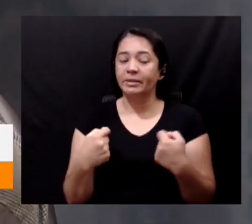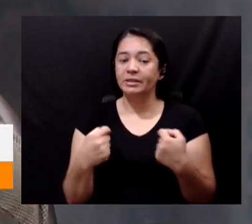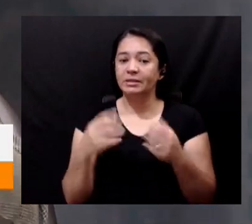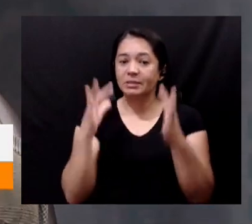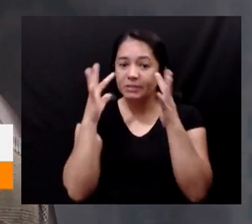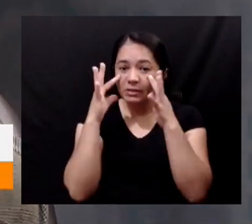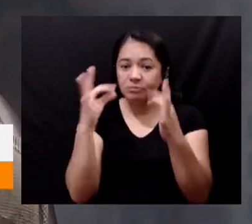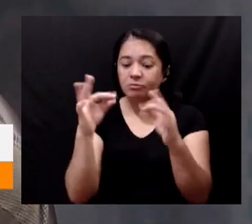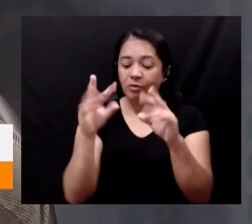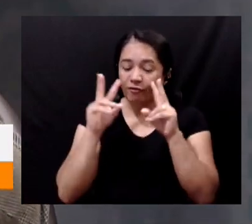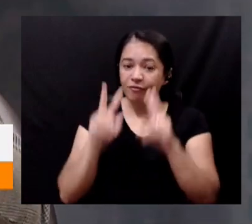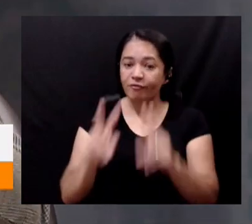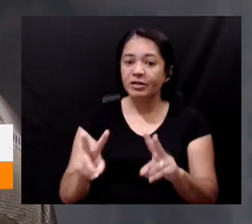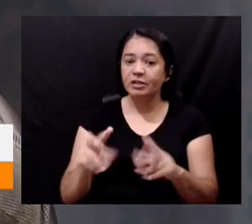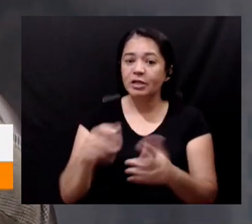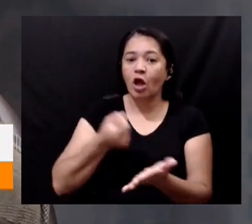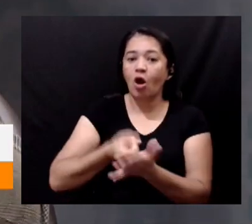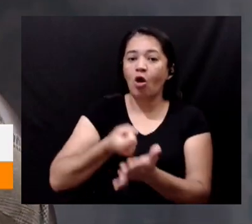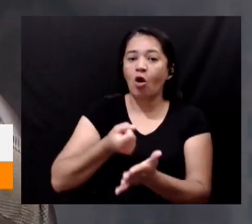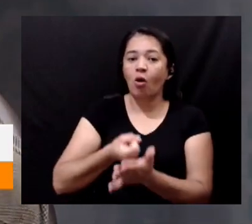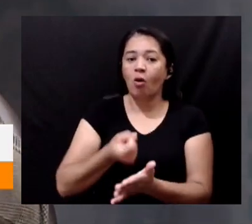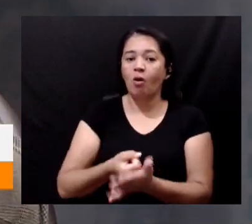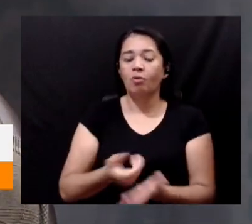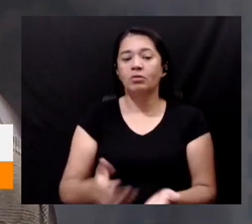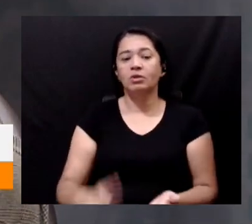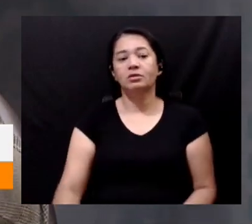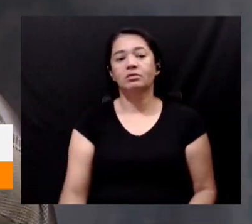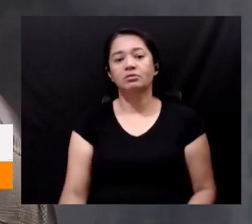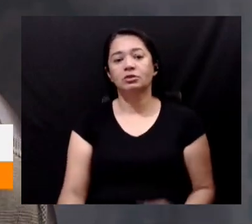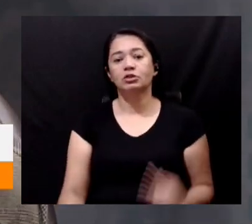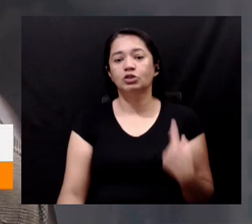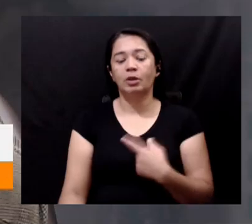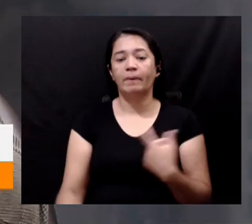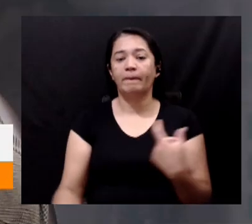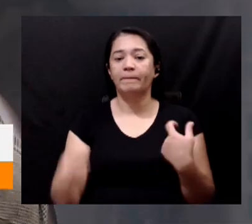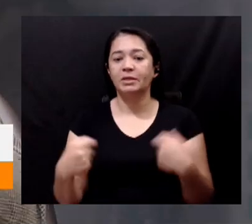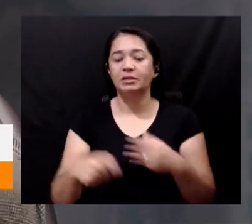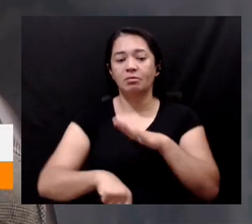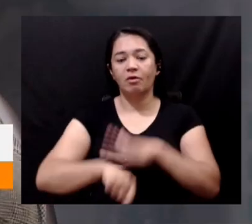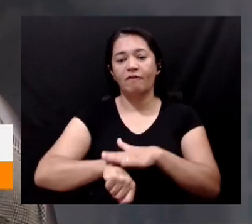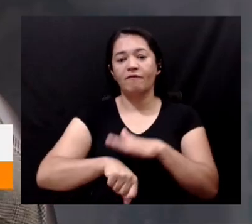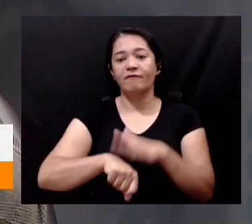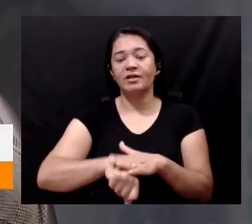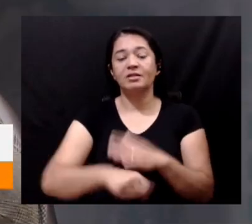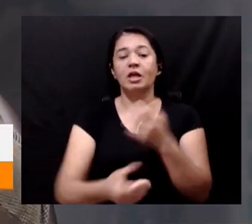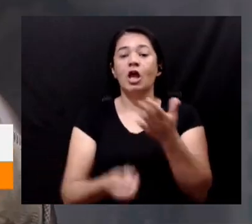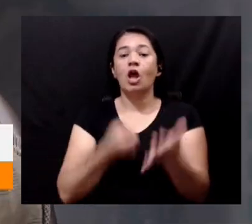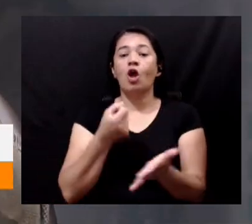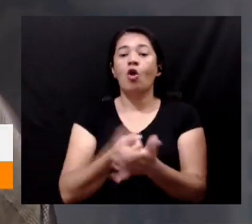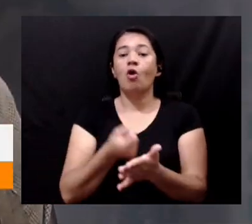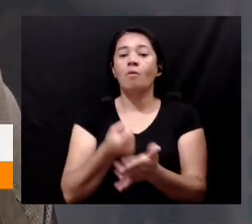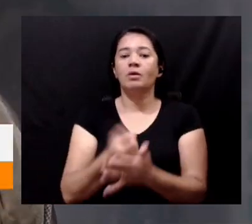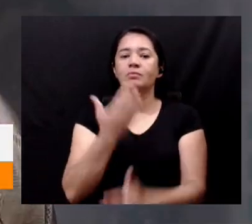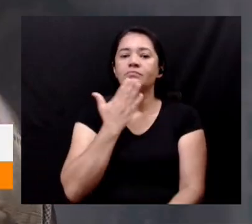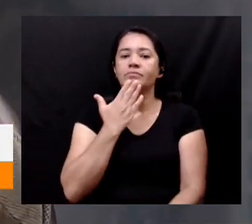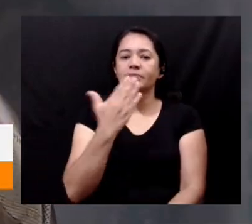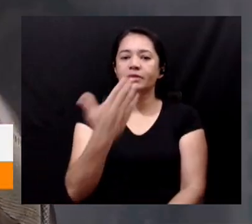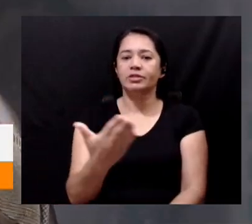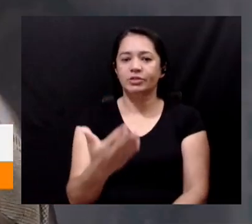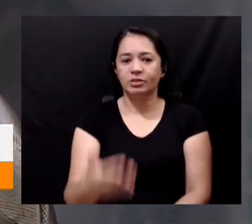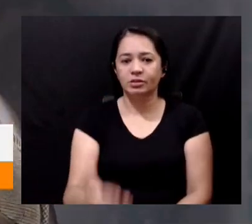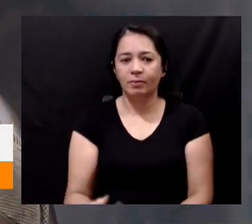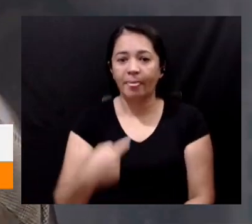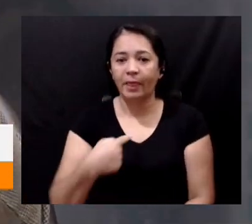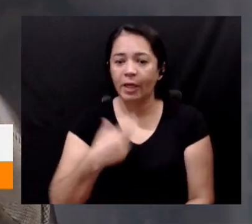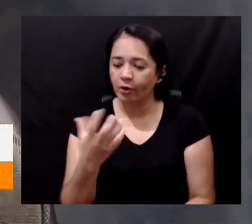ser cobradas. Uma coisa que nós precisamos fazer, cobrar, Exato. solicitar. Uhum. Tanto eu quero que tenha praça, eu quero